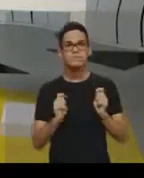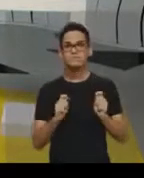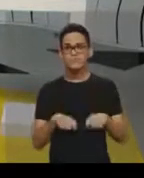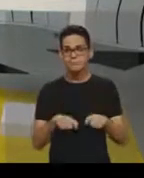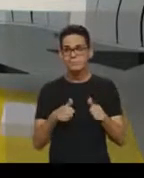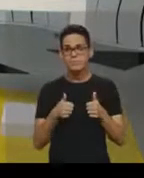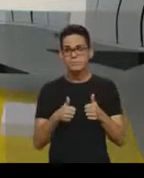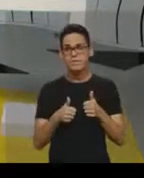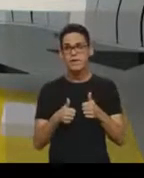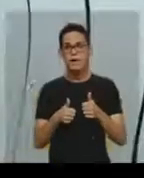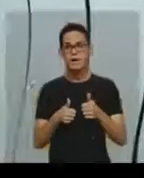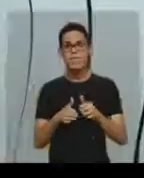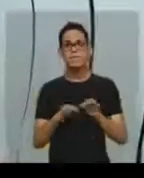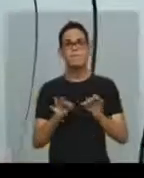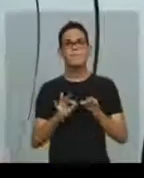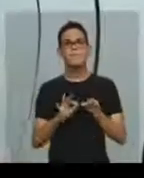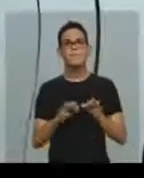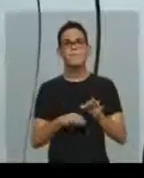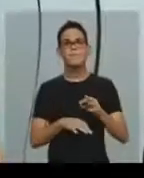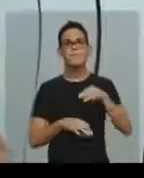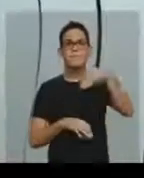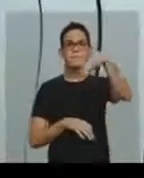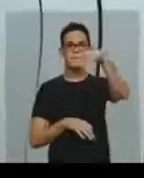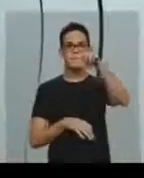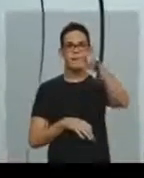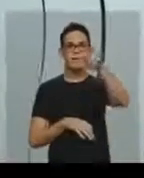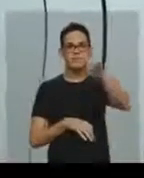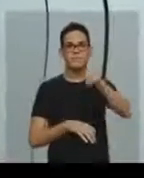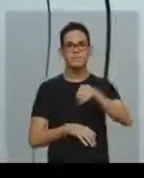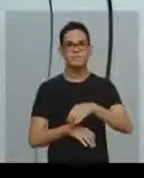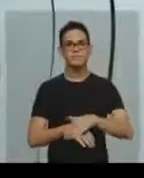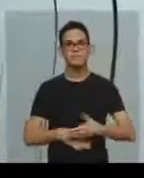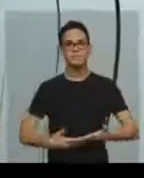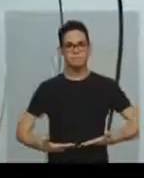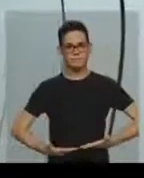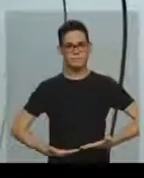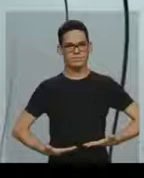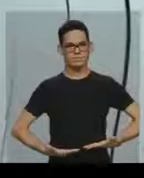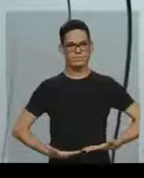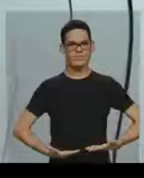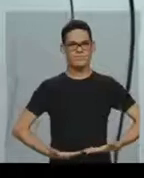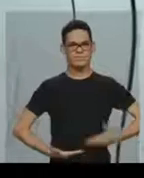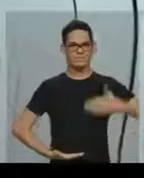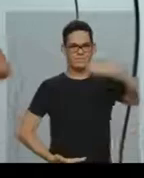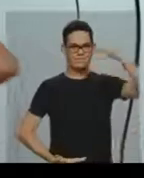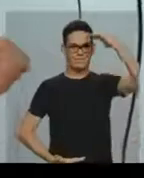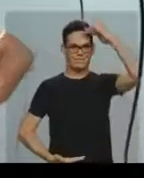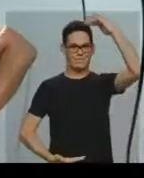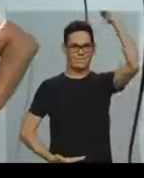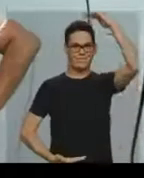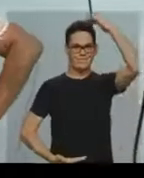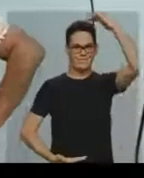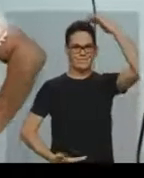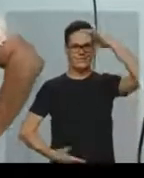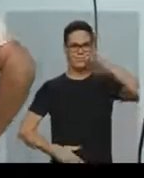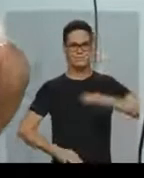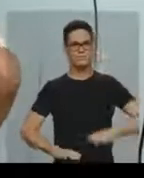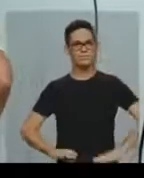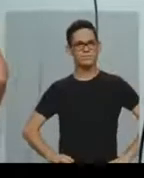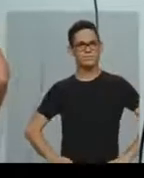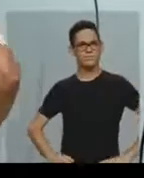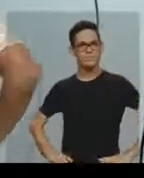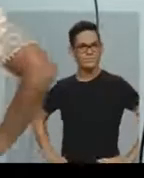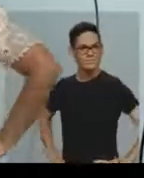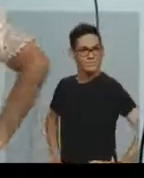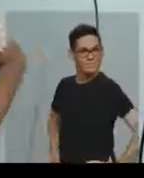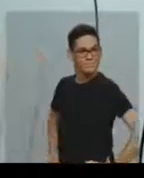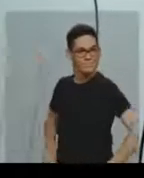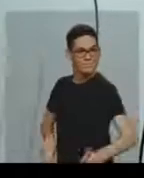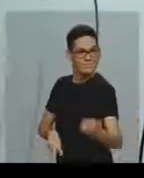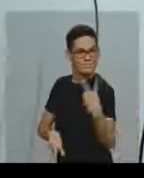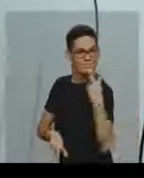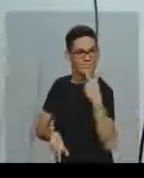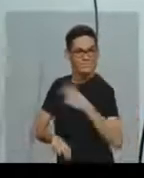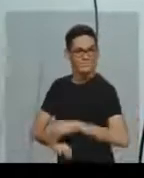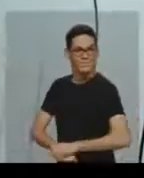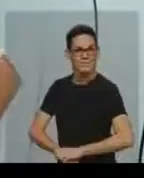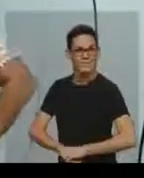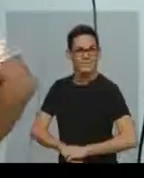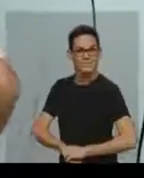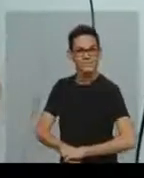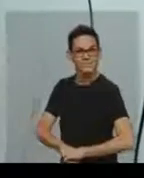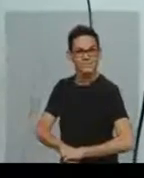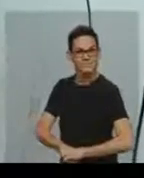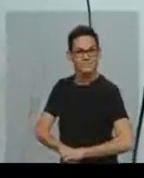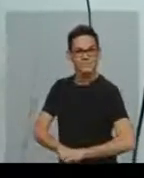Plano médio. O plano médio, daqui para cima, deixa eu fazer uma pose bonita aí para vocês.